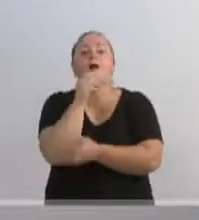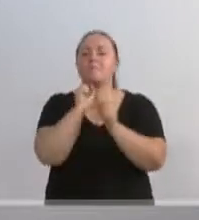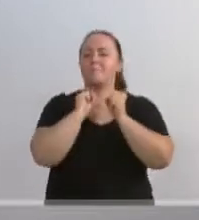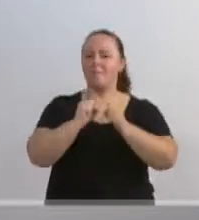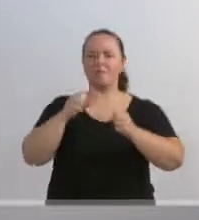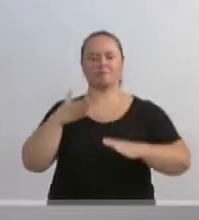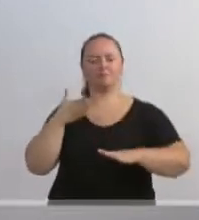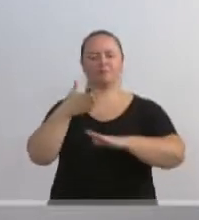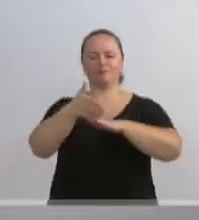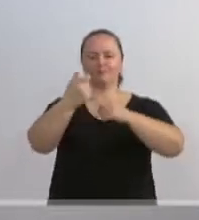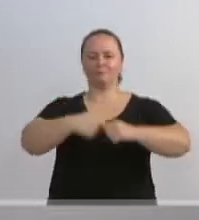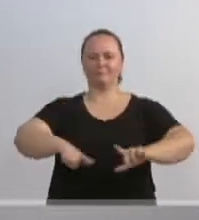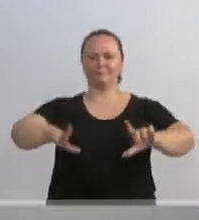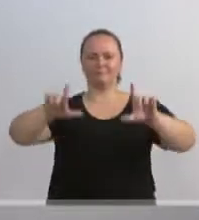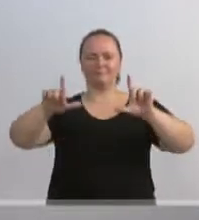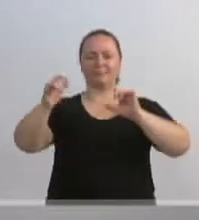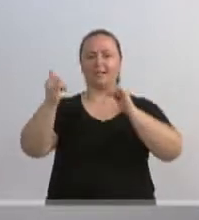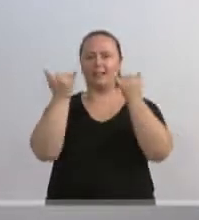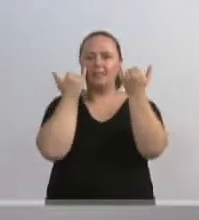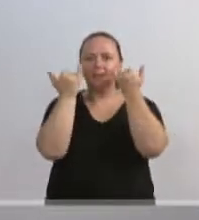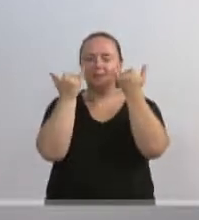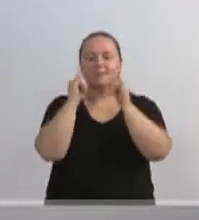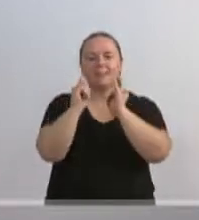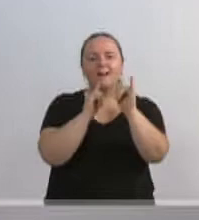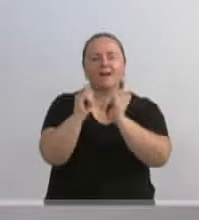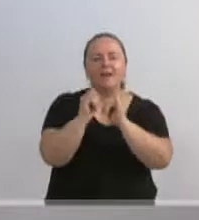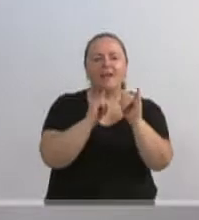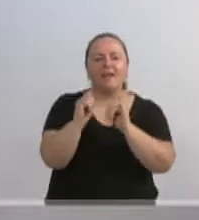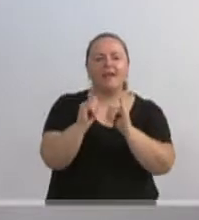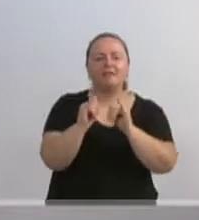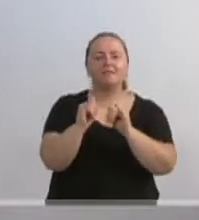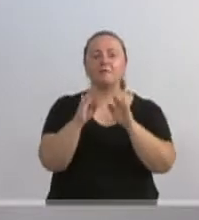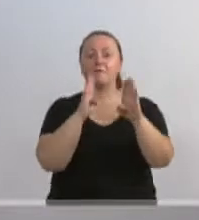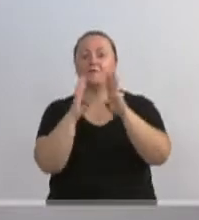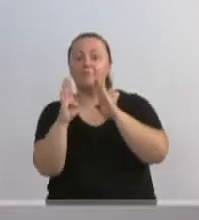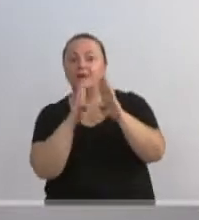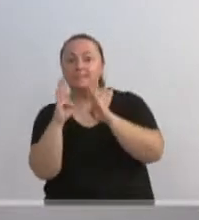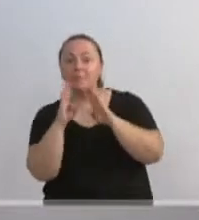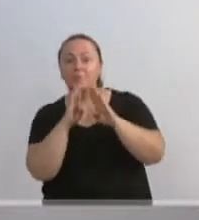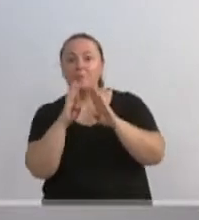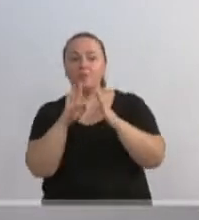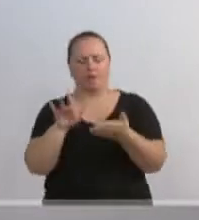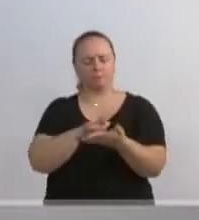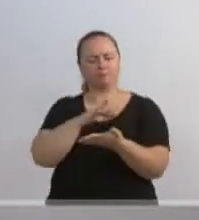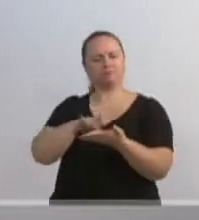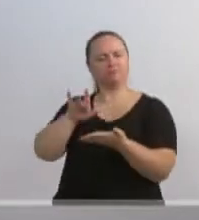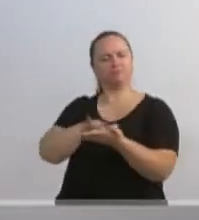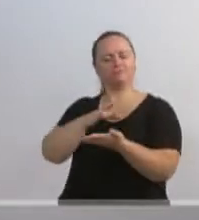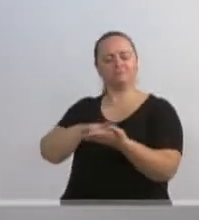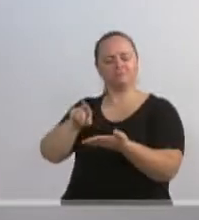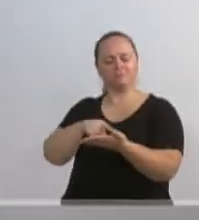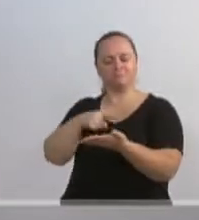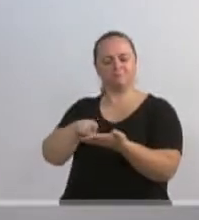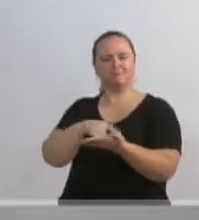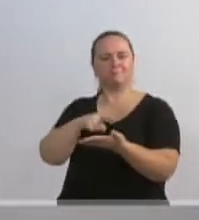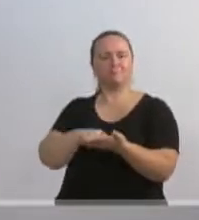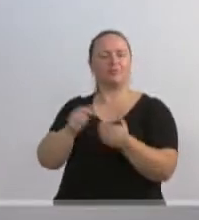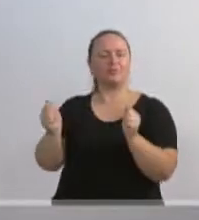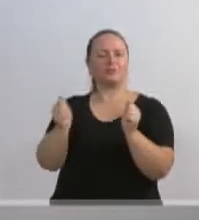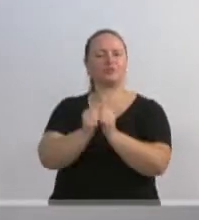acompanhar pela internet pelo facebook lá no seu celular através da tv legislativa